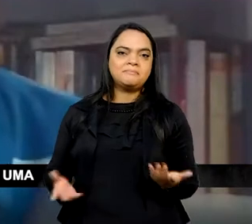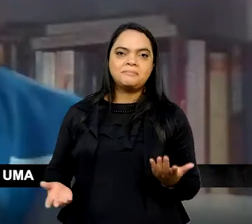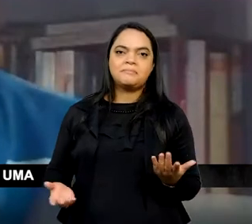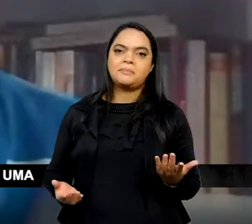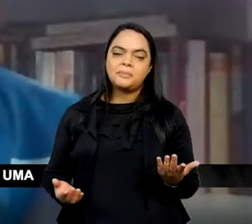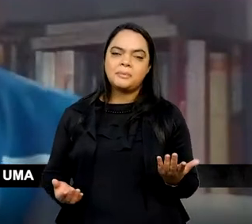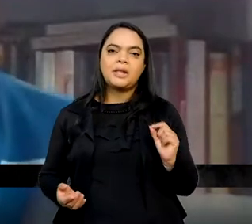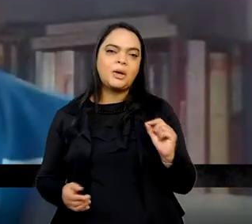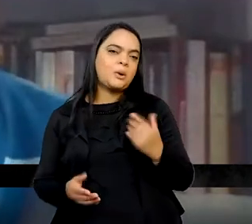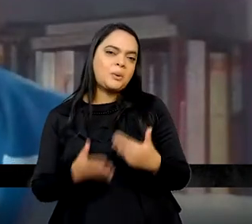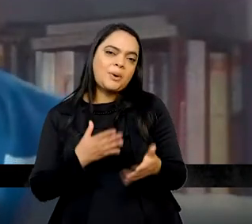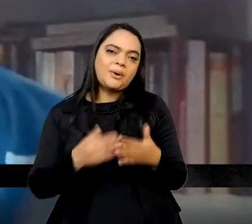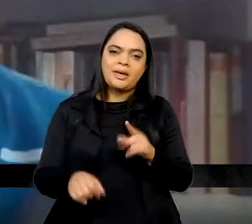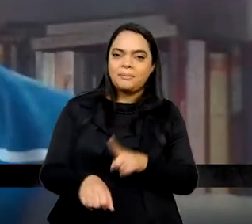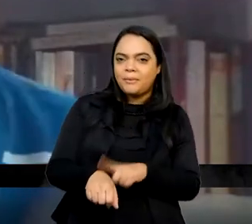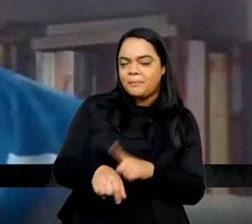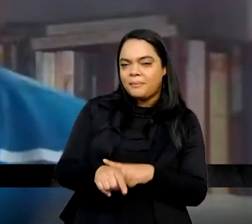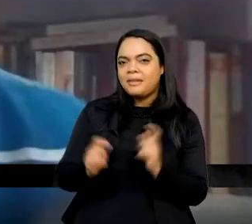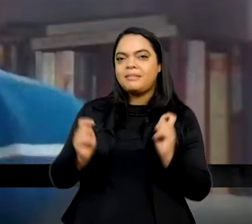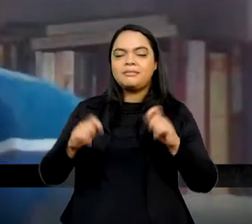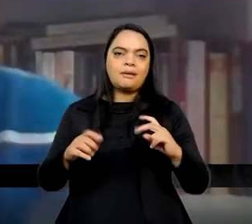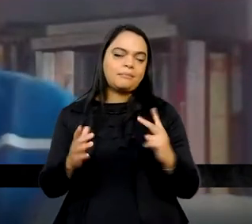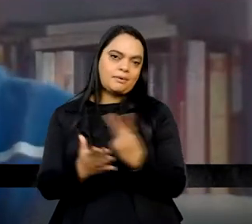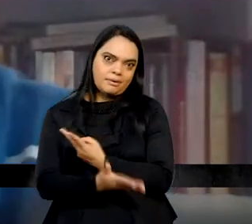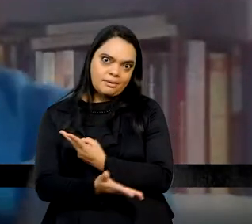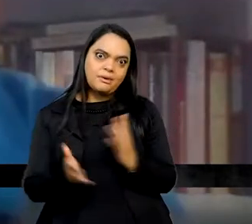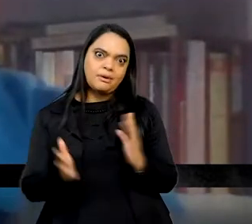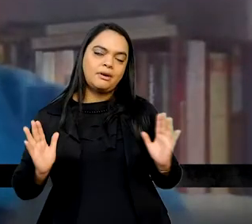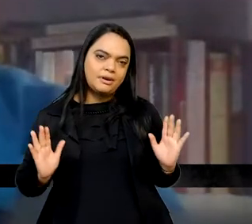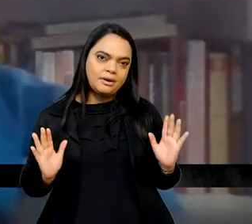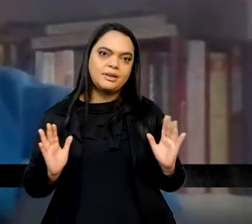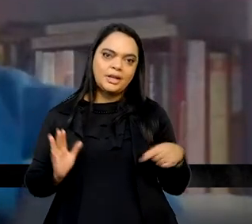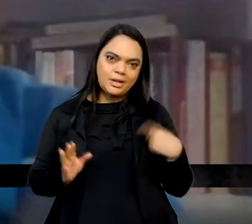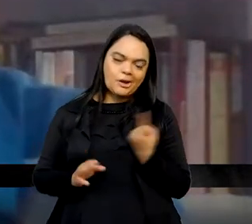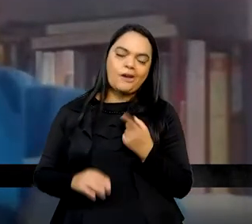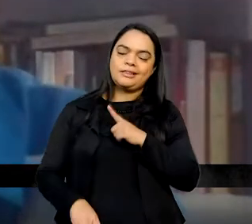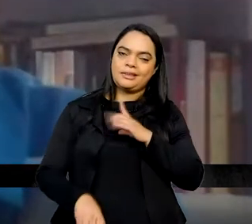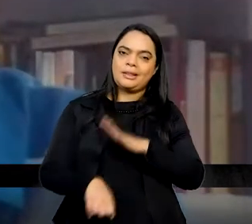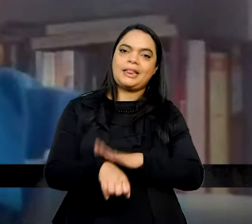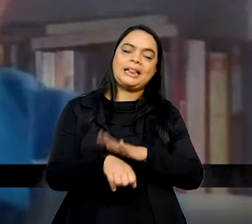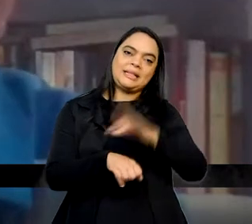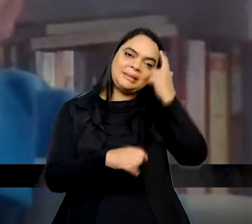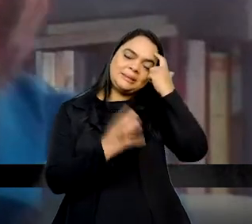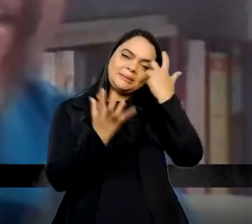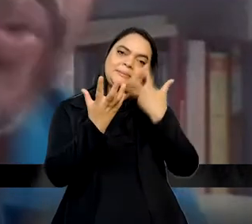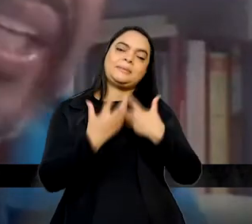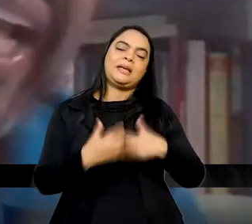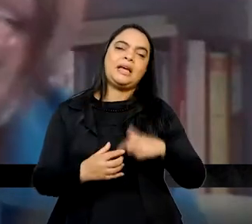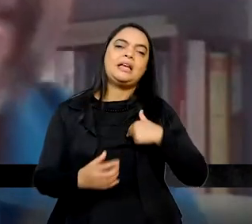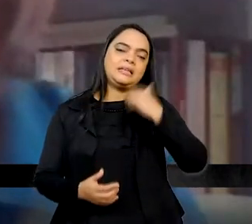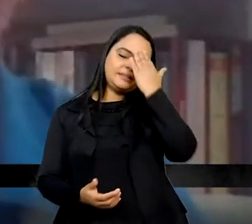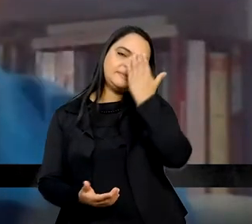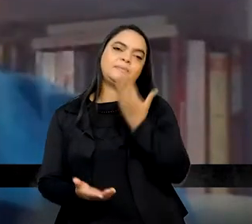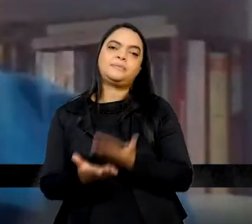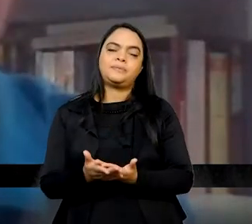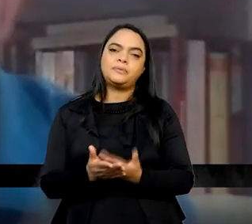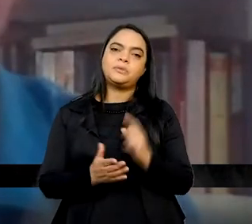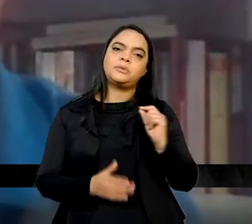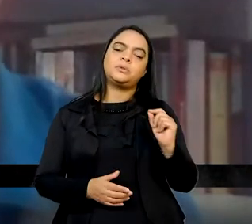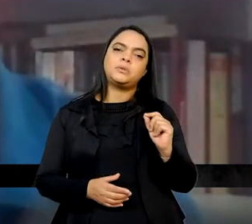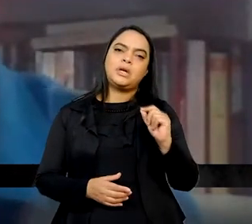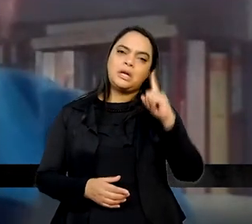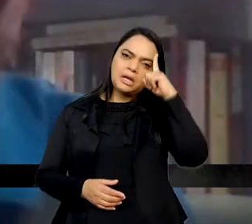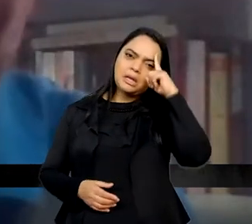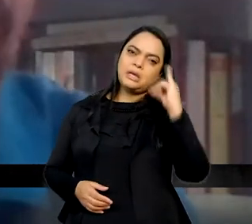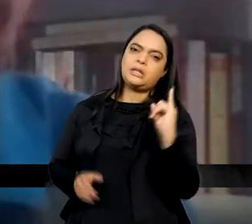ser apenas por causa de uma efeméride, mas temos tempos ainda para pensar. Então, eu acredito que a ideia do